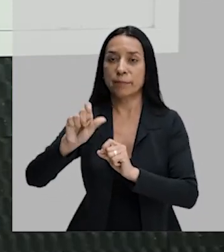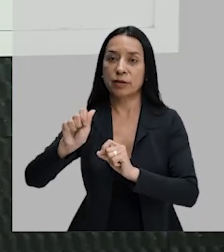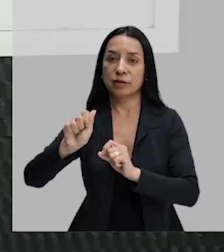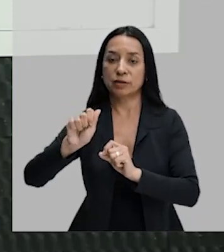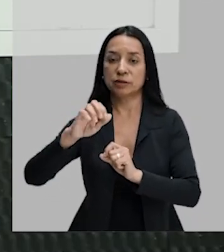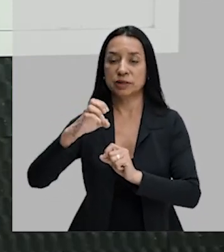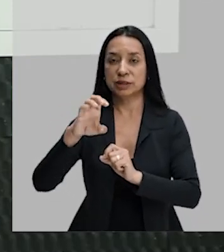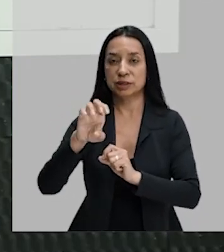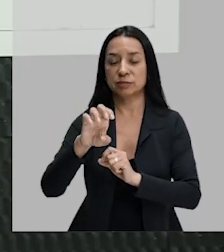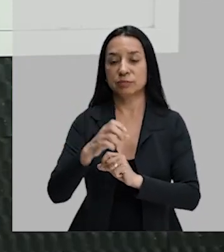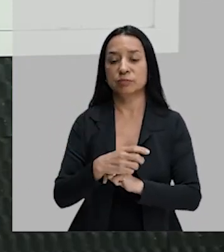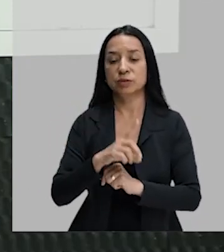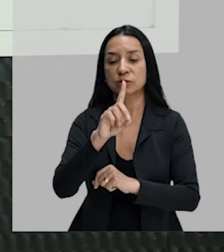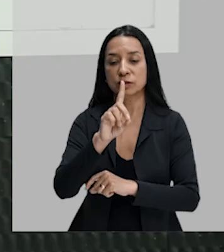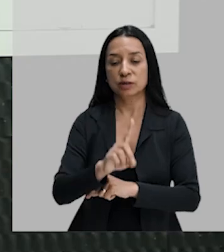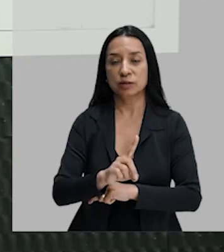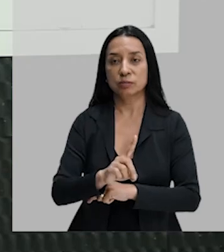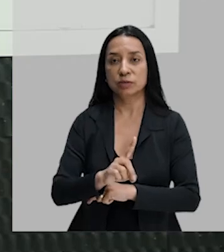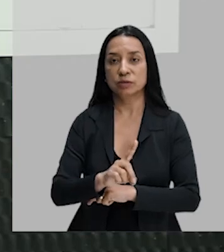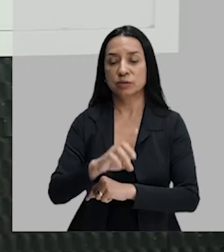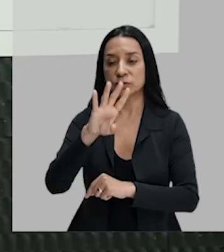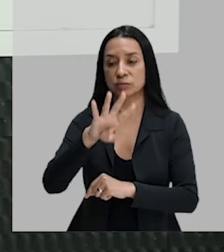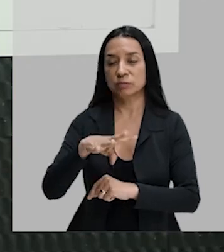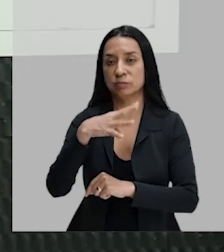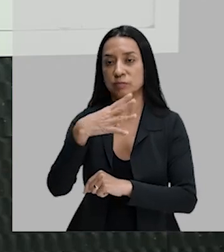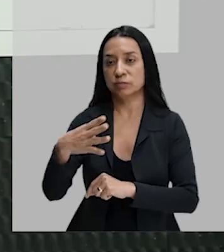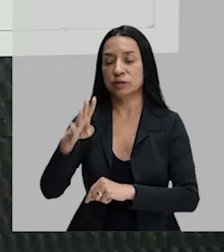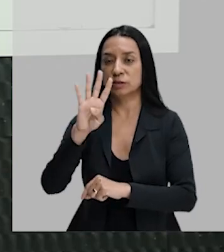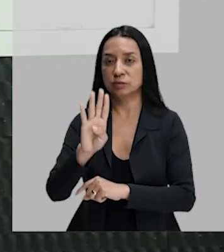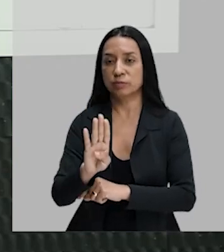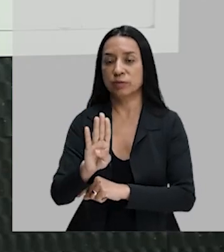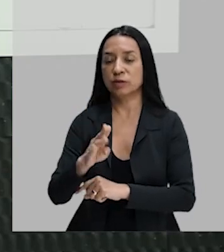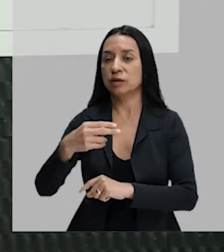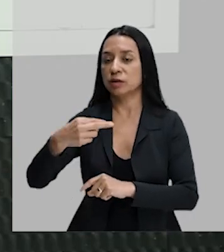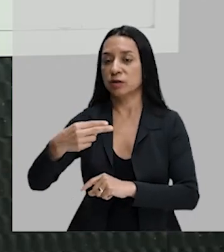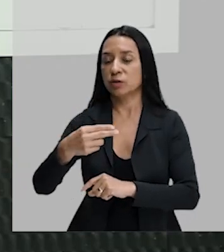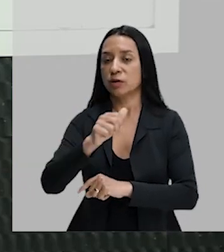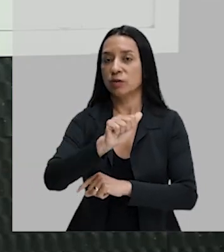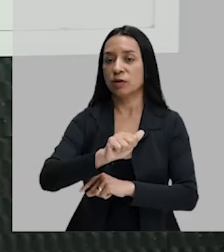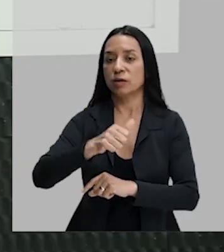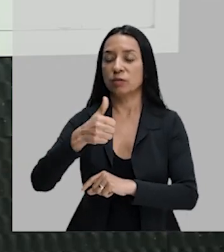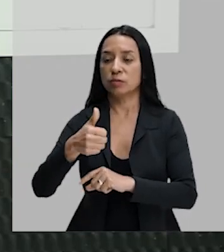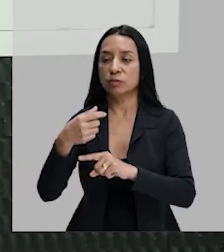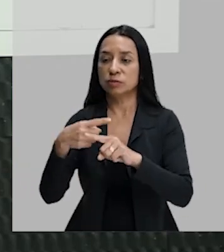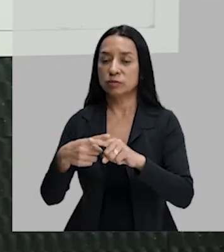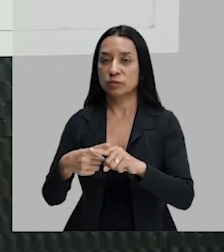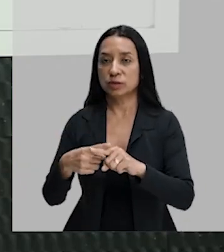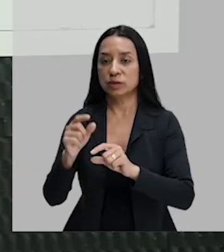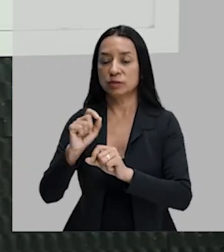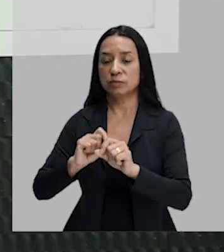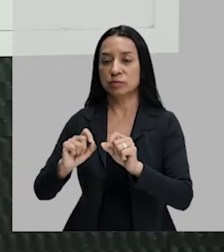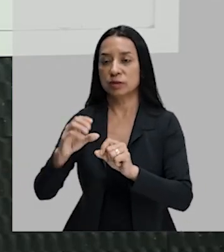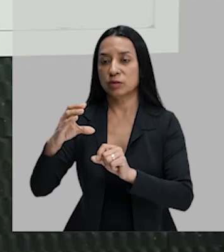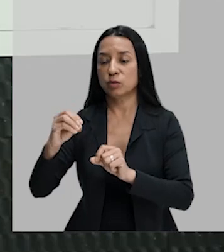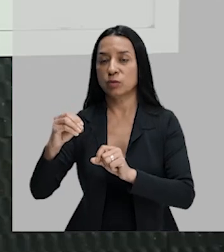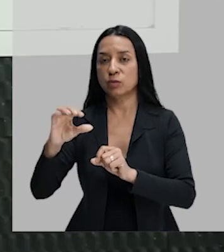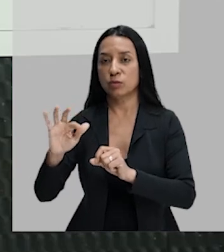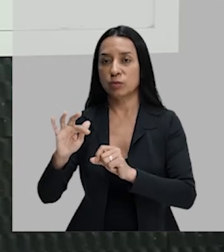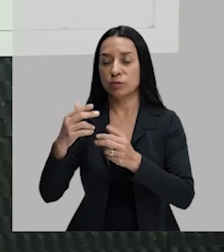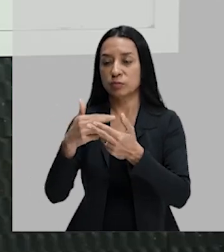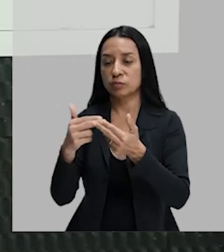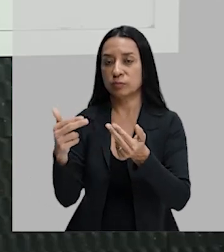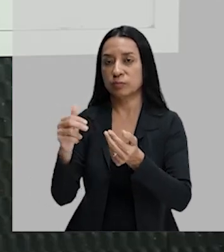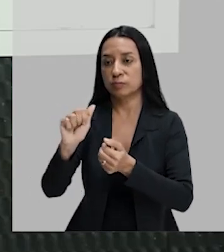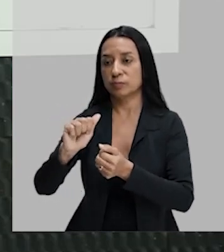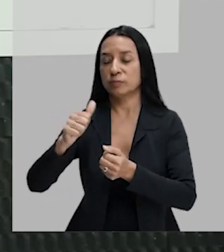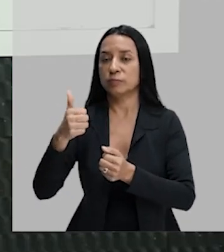matriz b vai ser igual multiplicado pelo qual fator do elemento A1